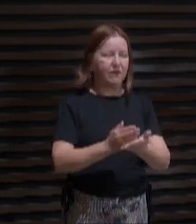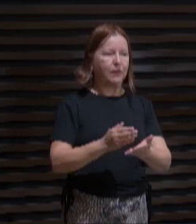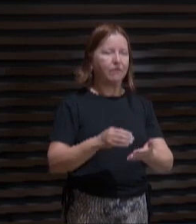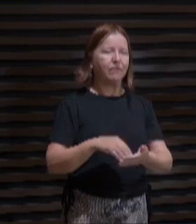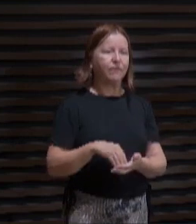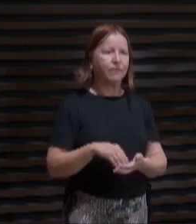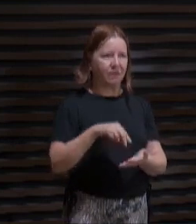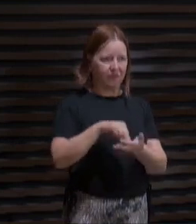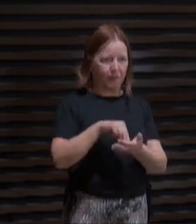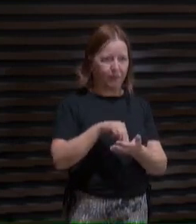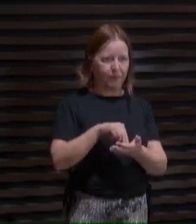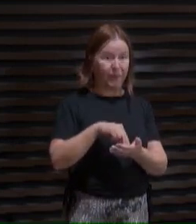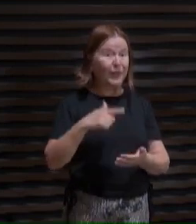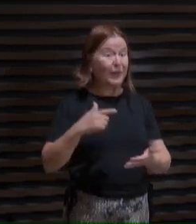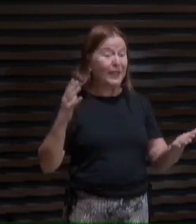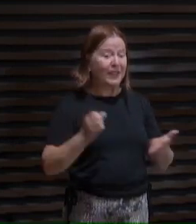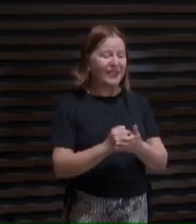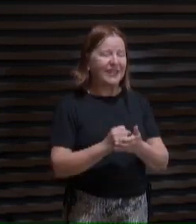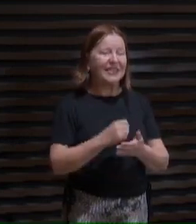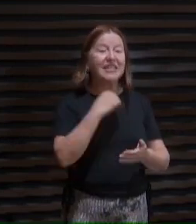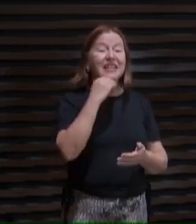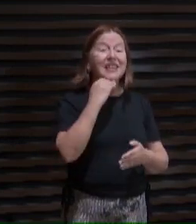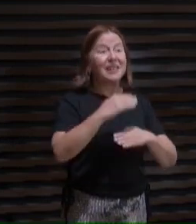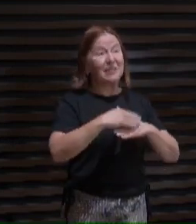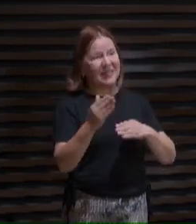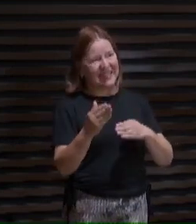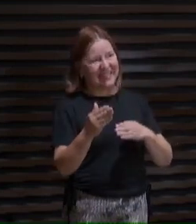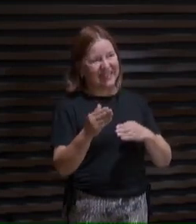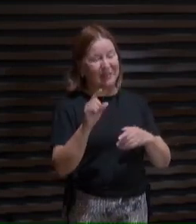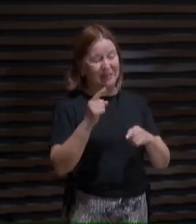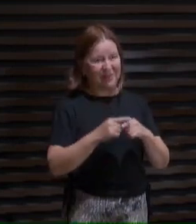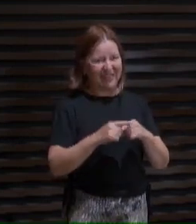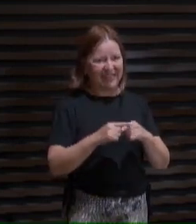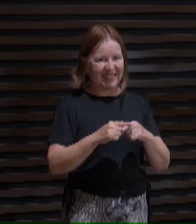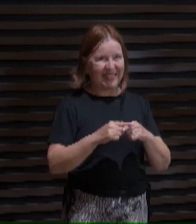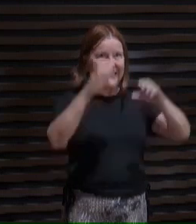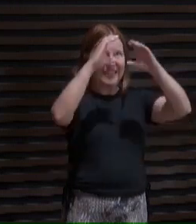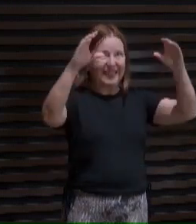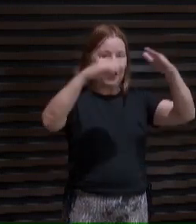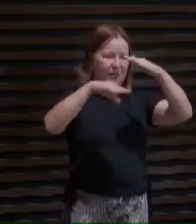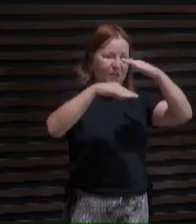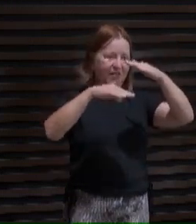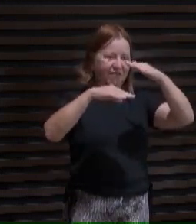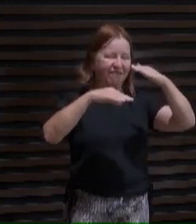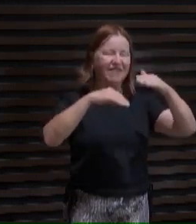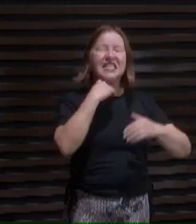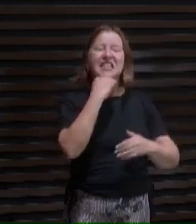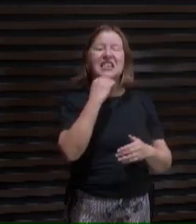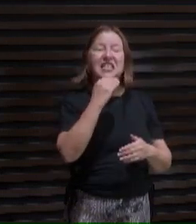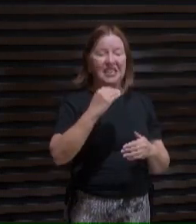Não existe salvação em nenhum outro, porque debaixo do céu, nenhum outro